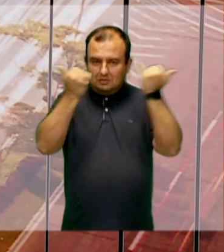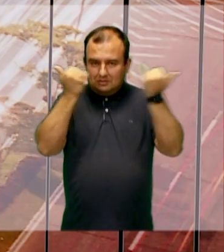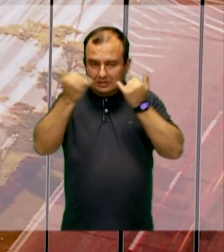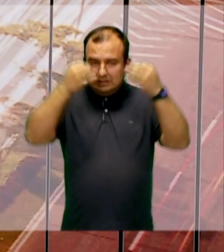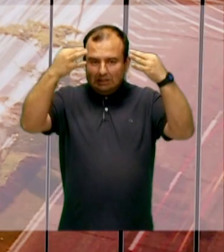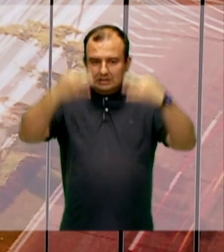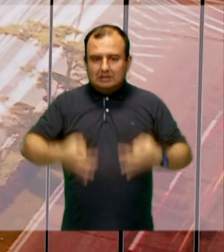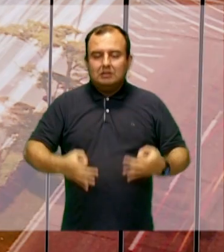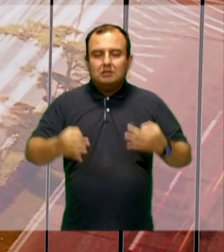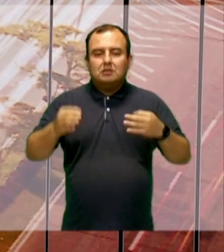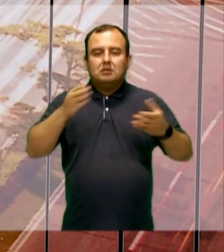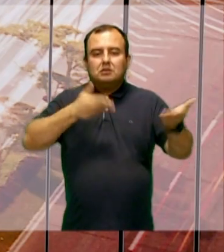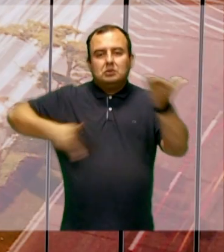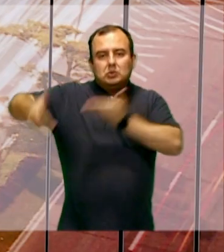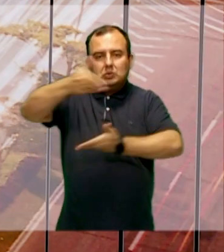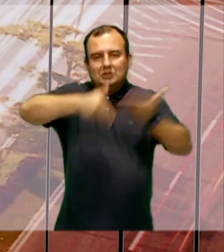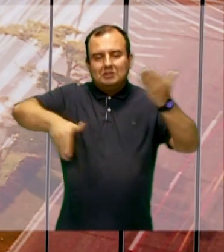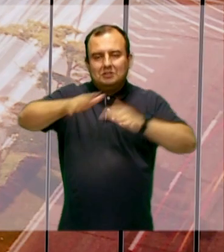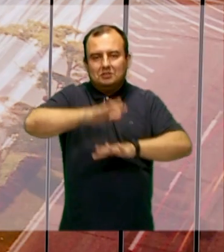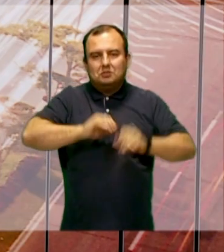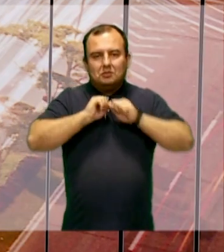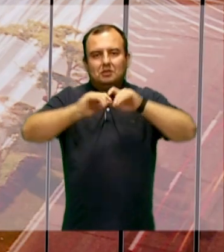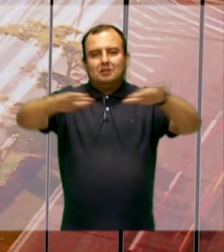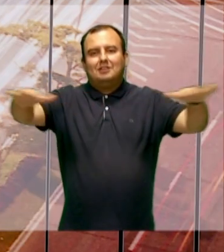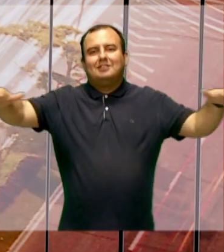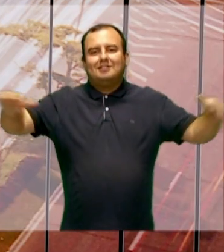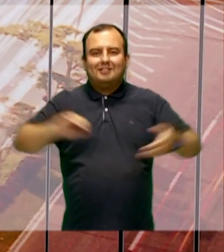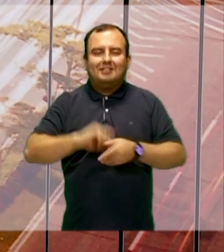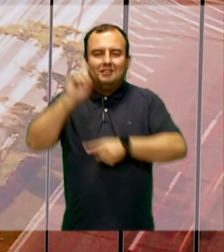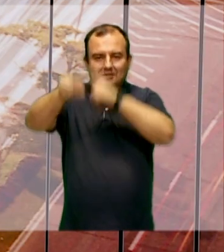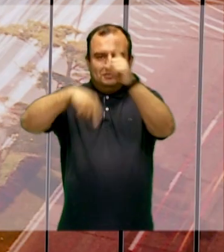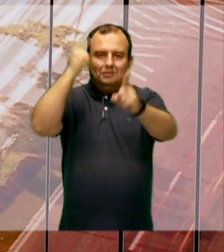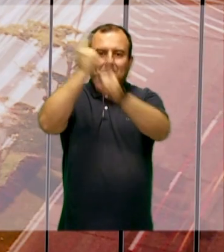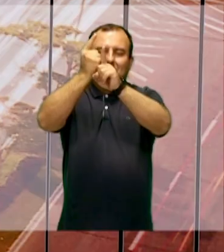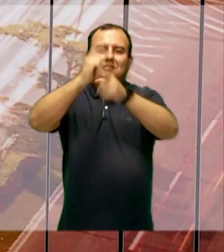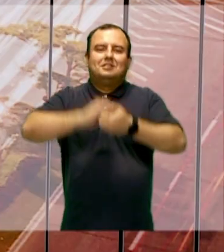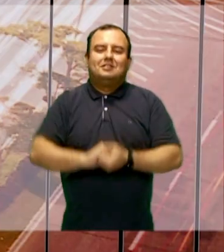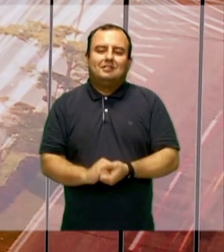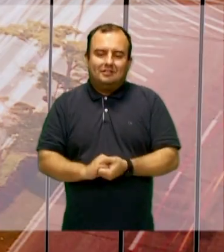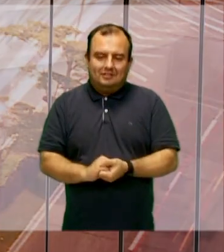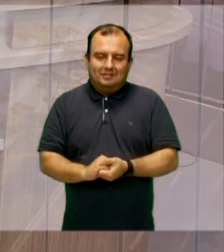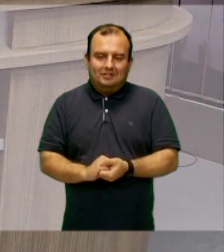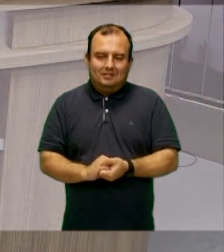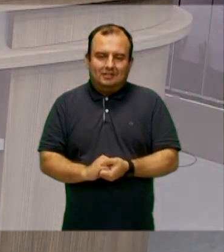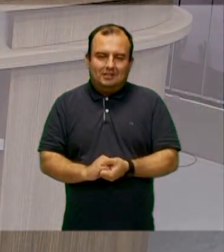e correta informação, circular. Até o próximo Câmara Aberta.